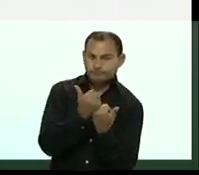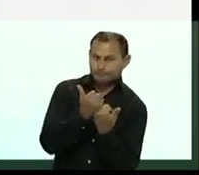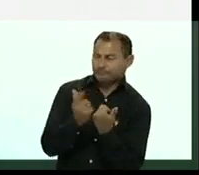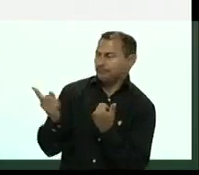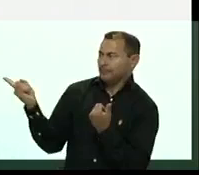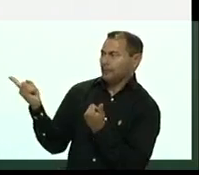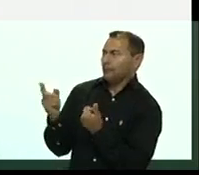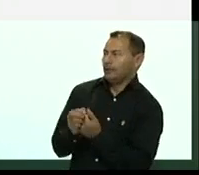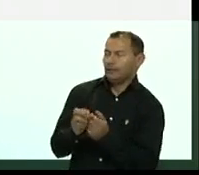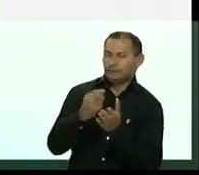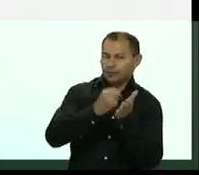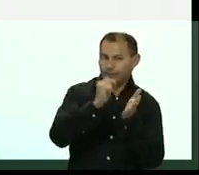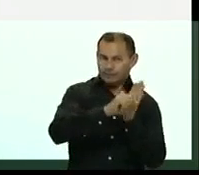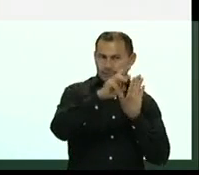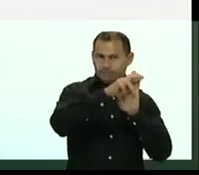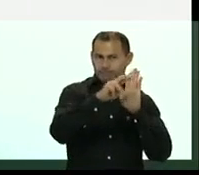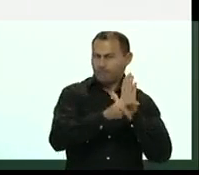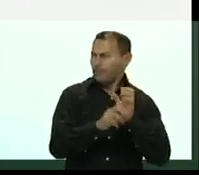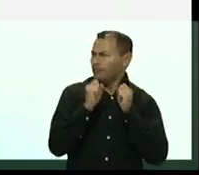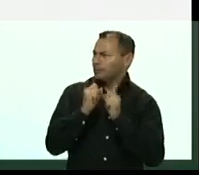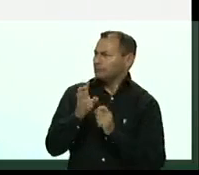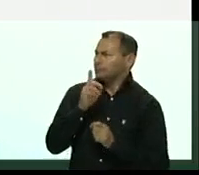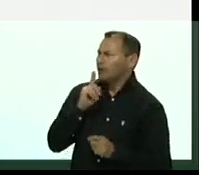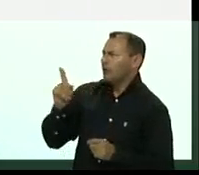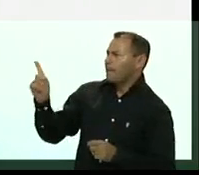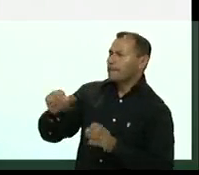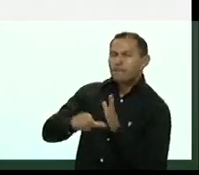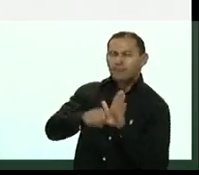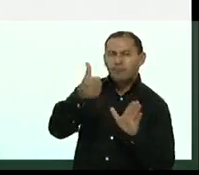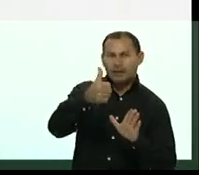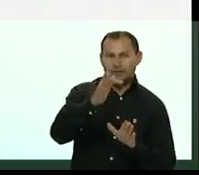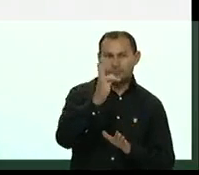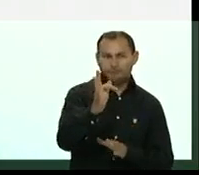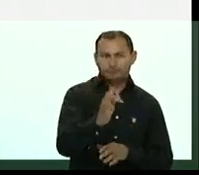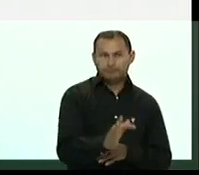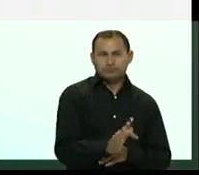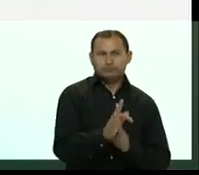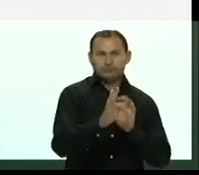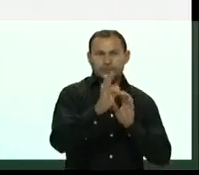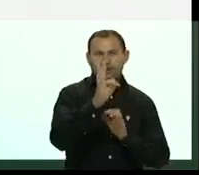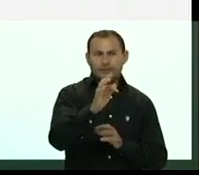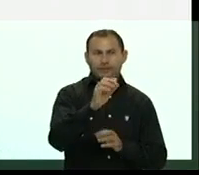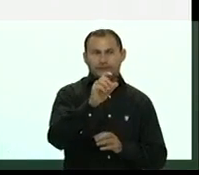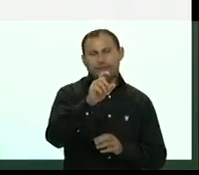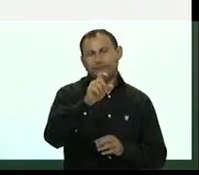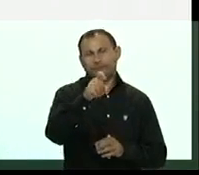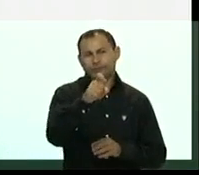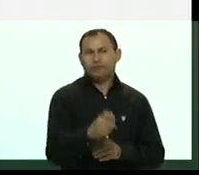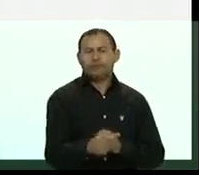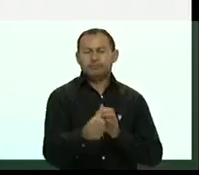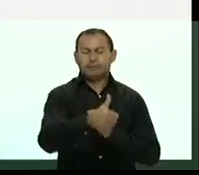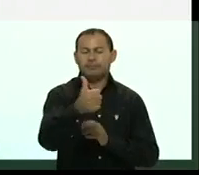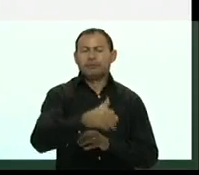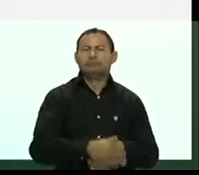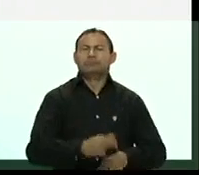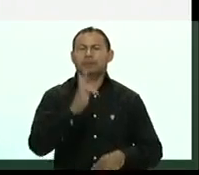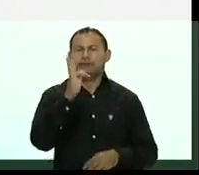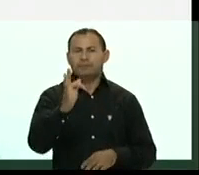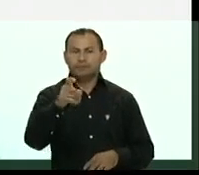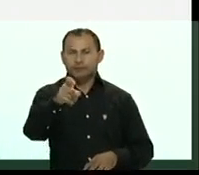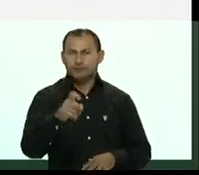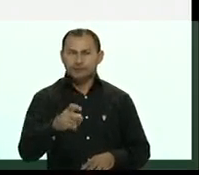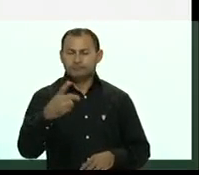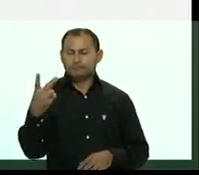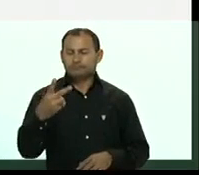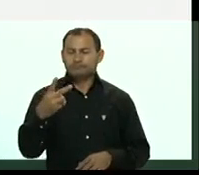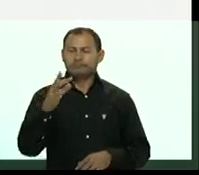anotar essa regrinha. Eu posso chamar essa primeira função, né, f de x como sendo primeira, e a g de x como sendo